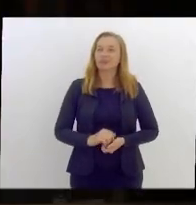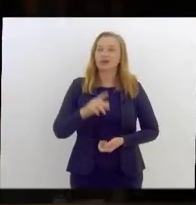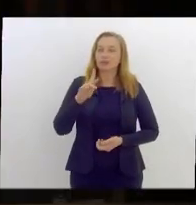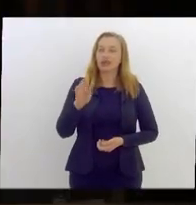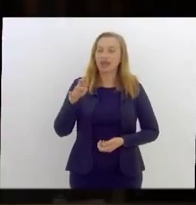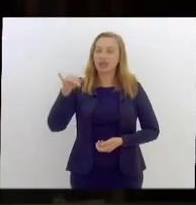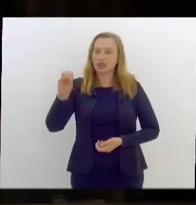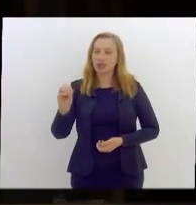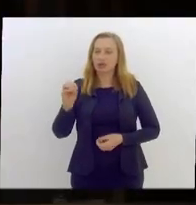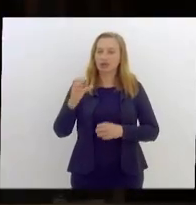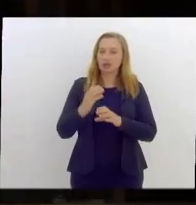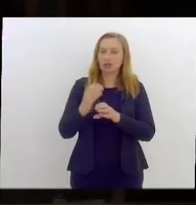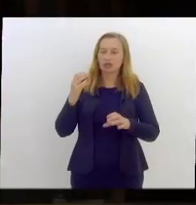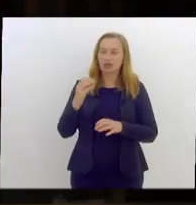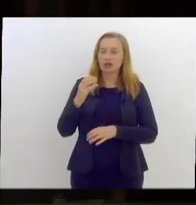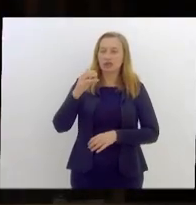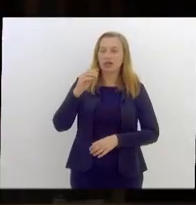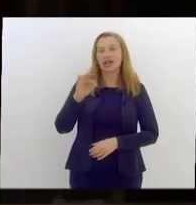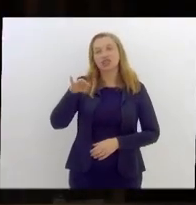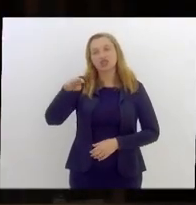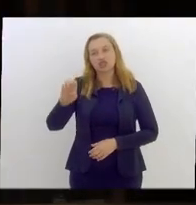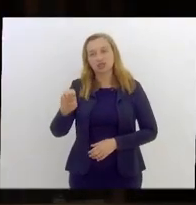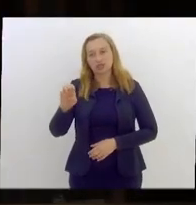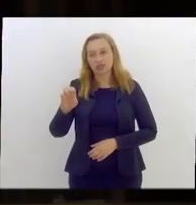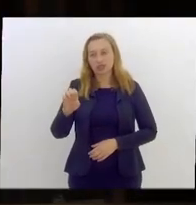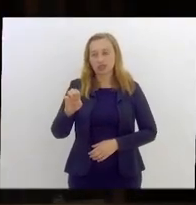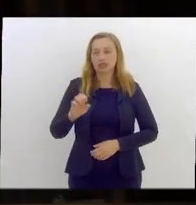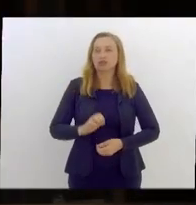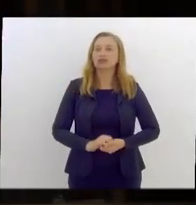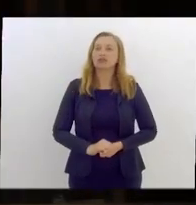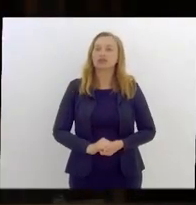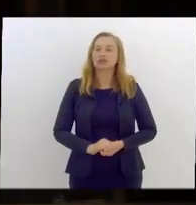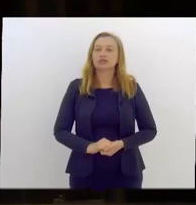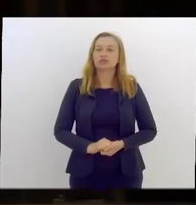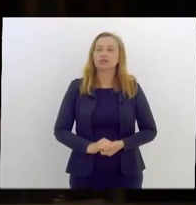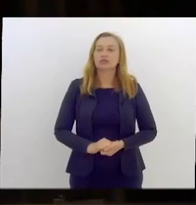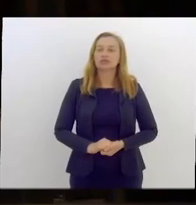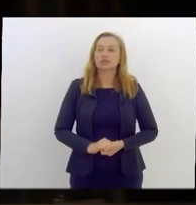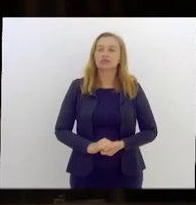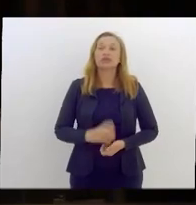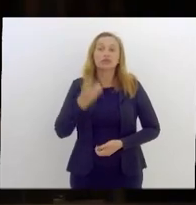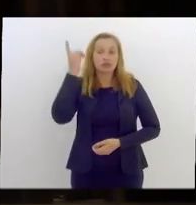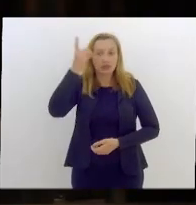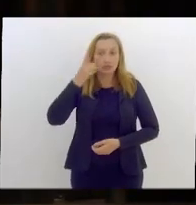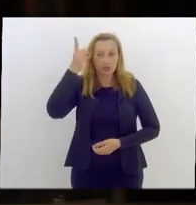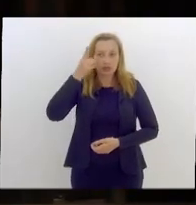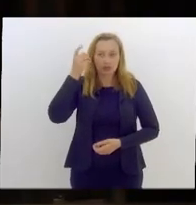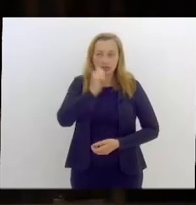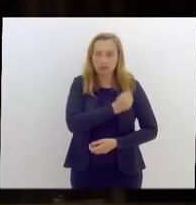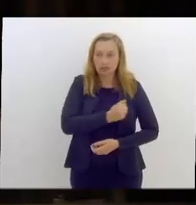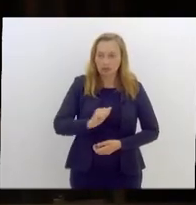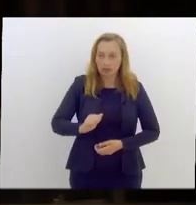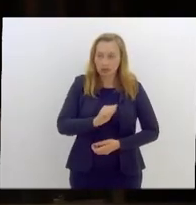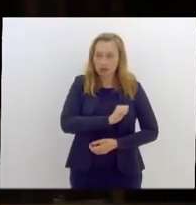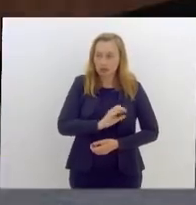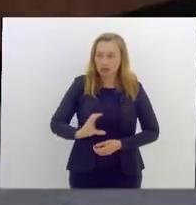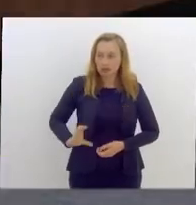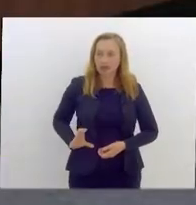Brigadeiro Engenheiro Alexandre Arthur Macena Javoski. Autor, deputado André Siciliano.